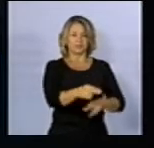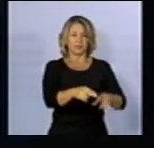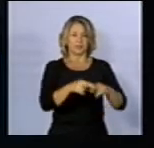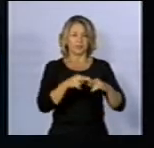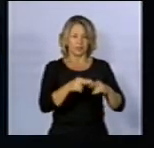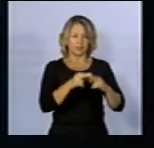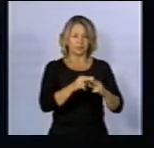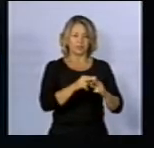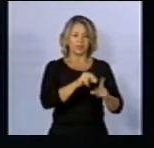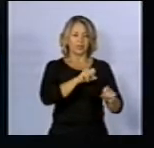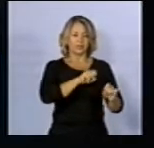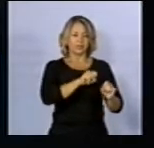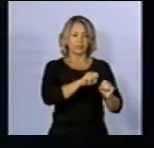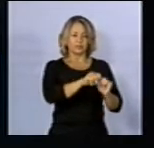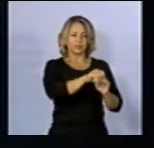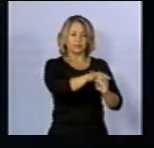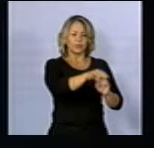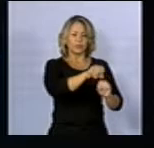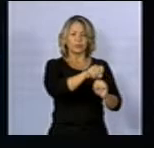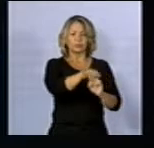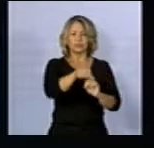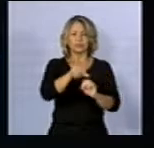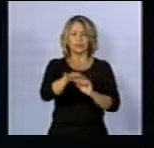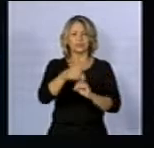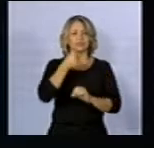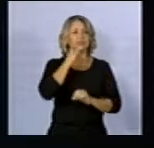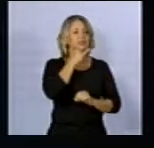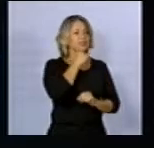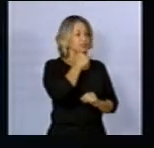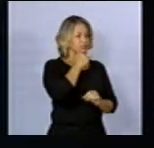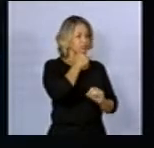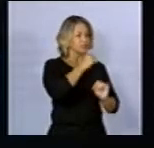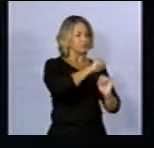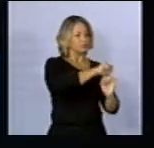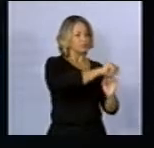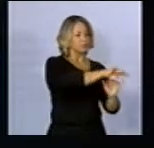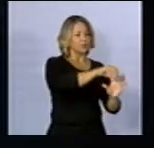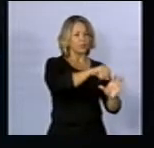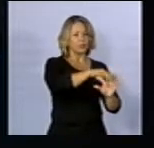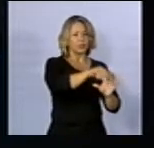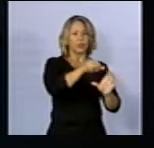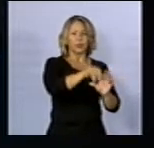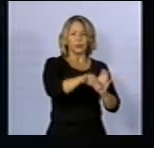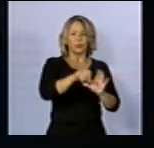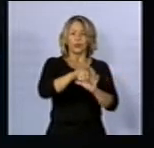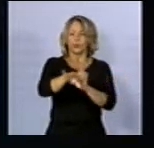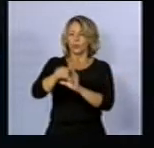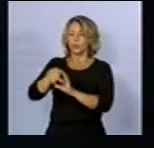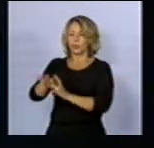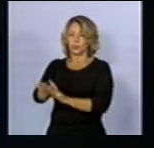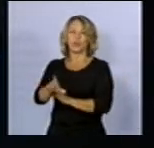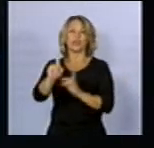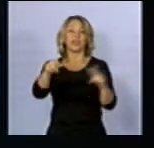do fluxo da energia elétrica gerado nas usinas hidrelétricas, que